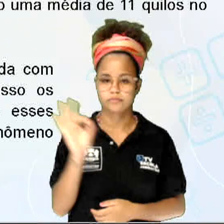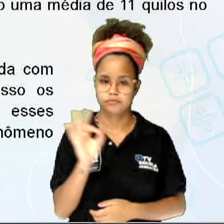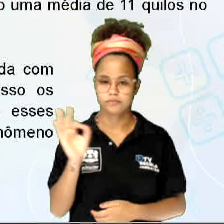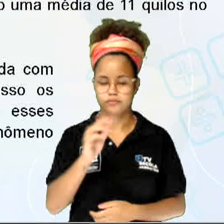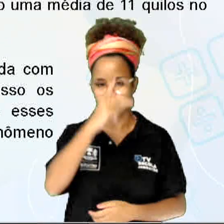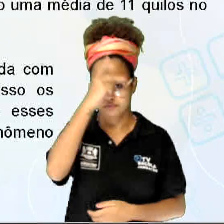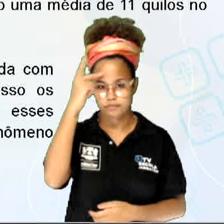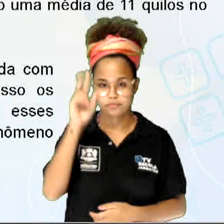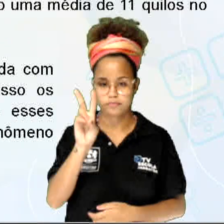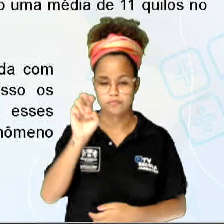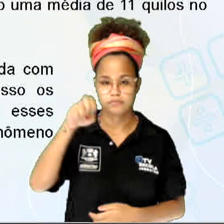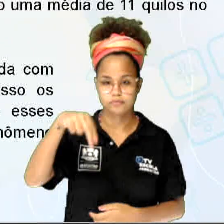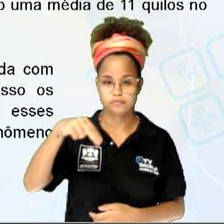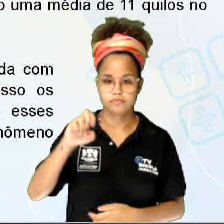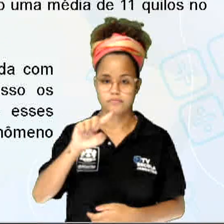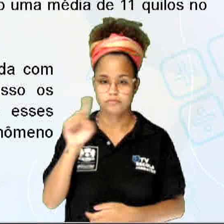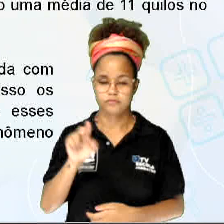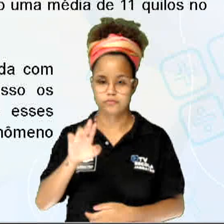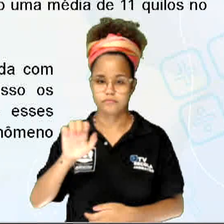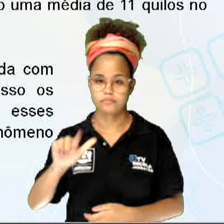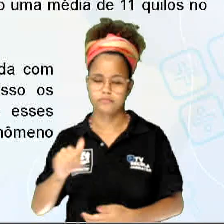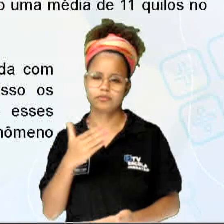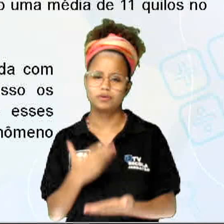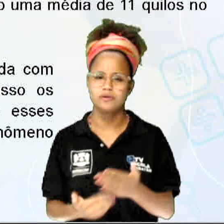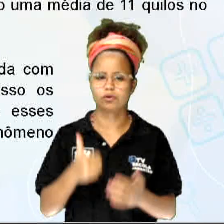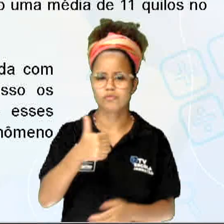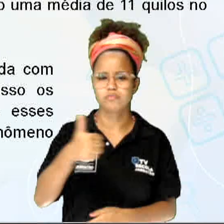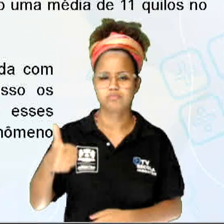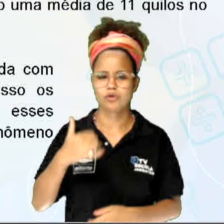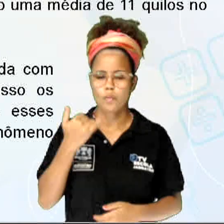64% dos venezuelanos perderam média de 11 quilos por